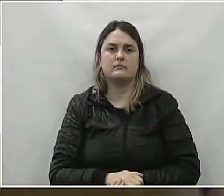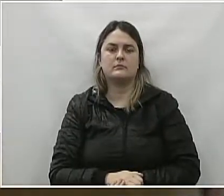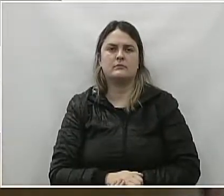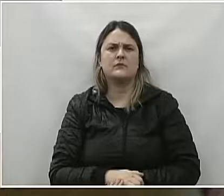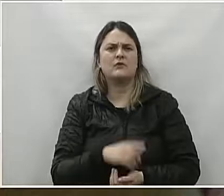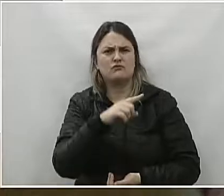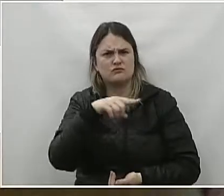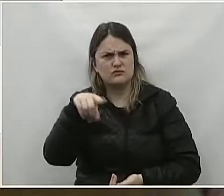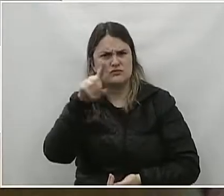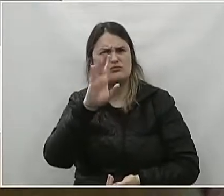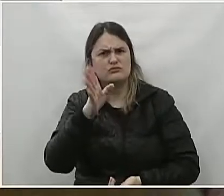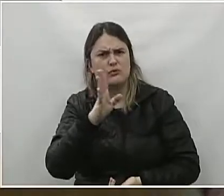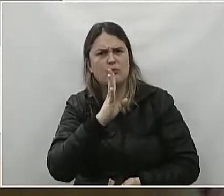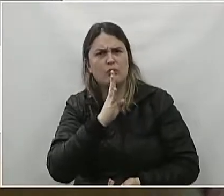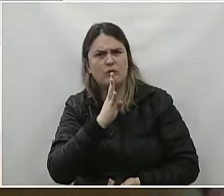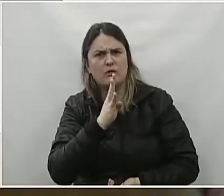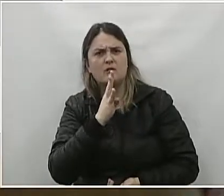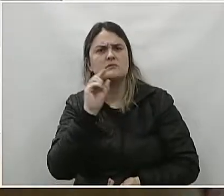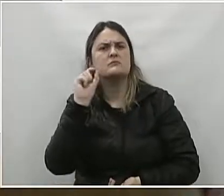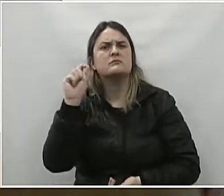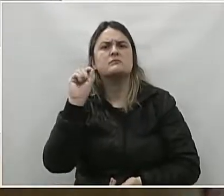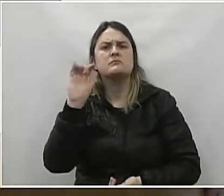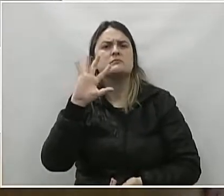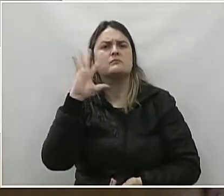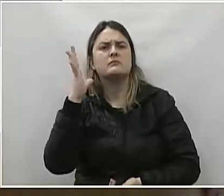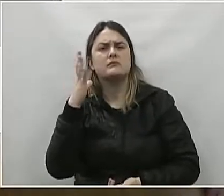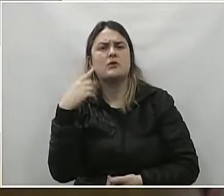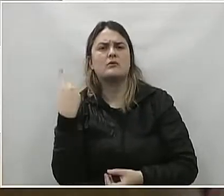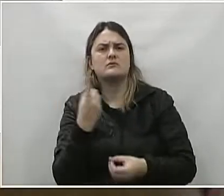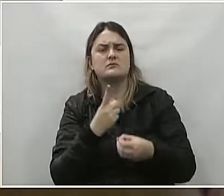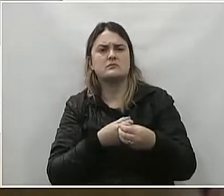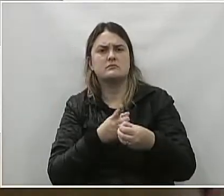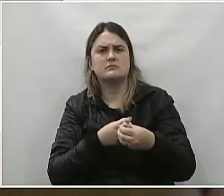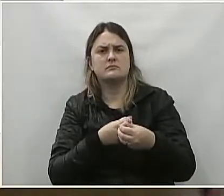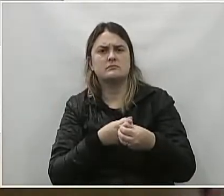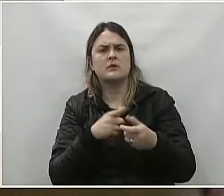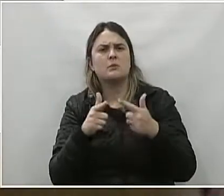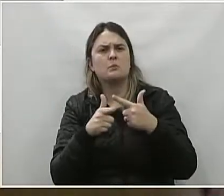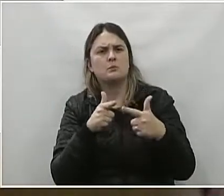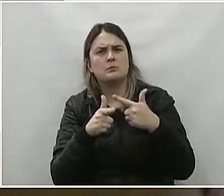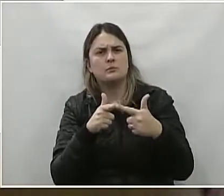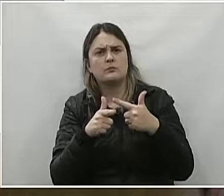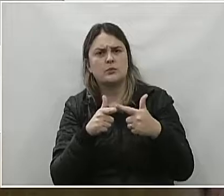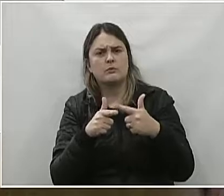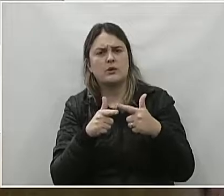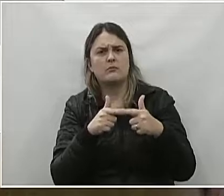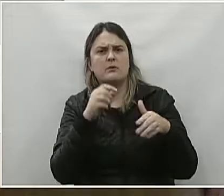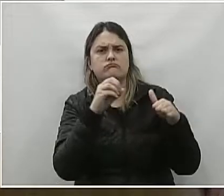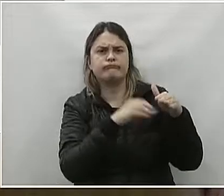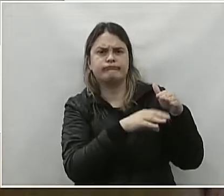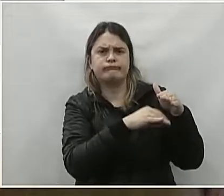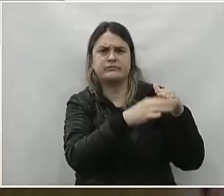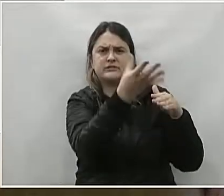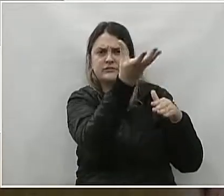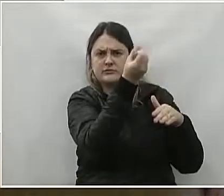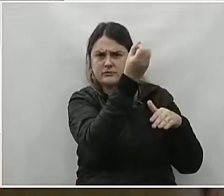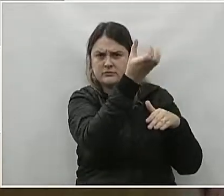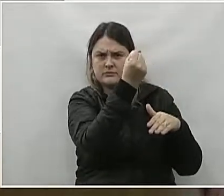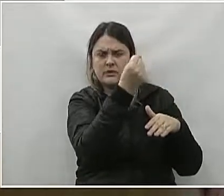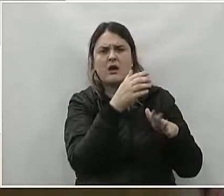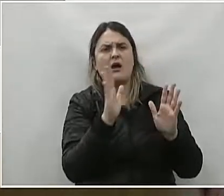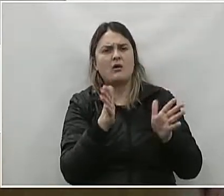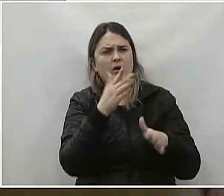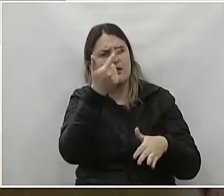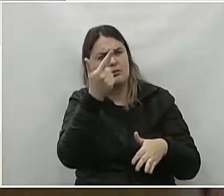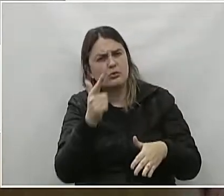Já é de conhecimento público, né, o que está acontecendo no nosso município, o problema do fundão, né? Vamos de